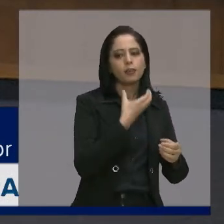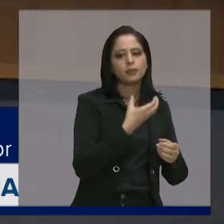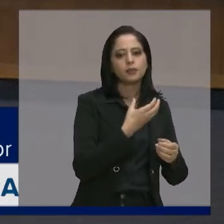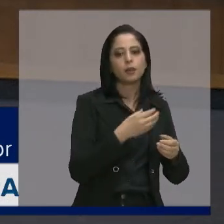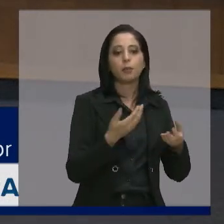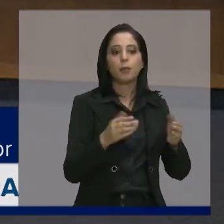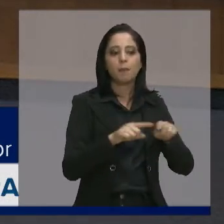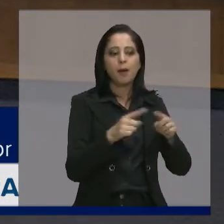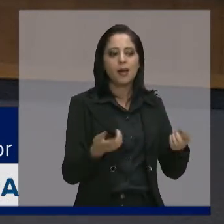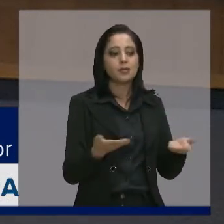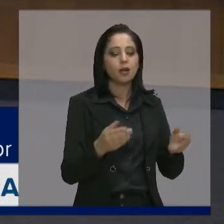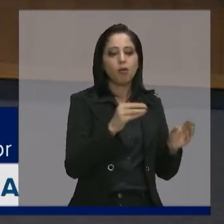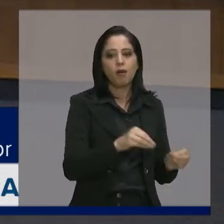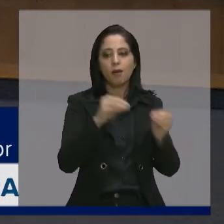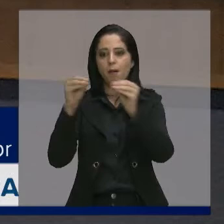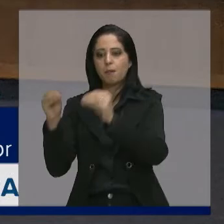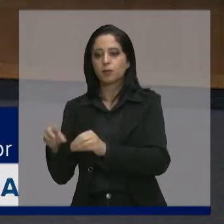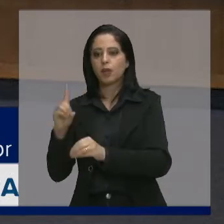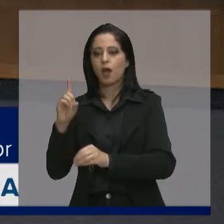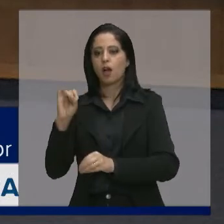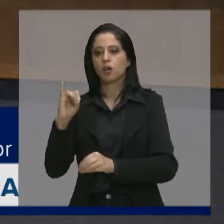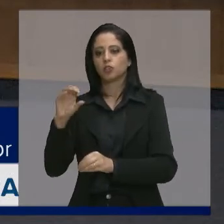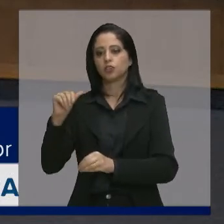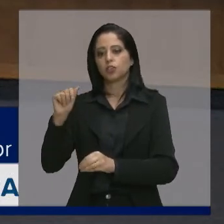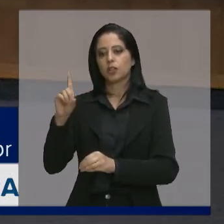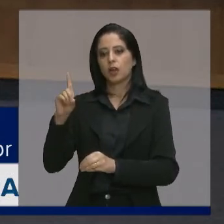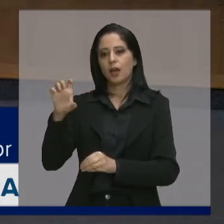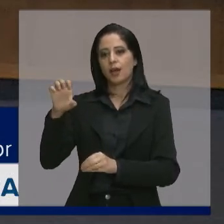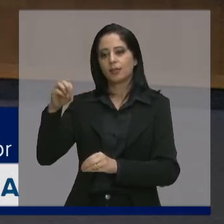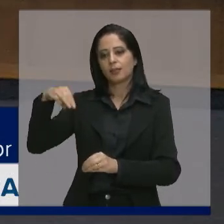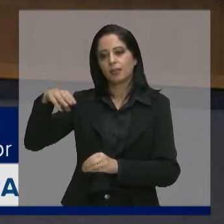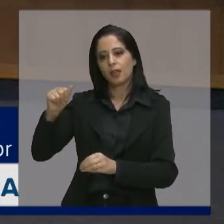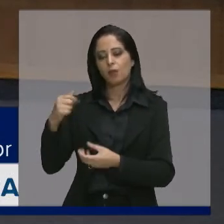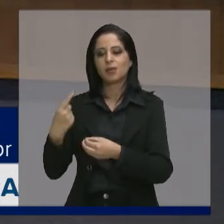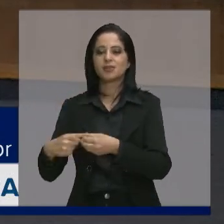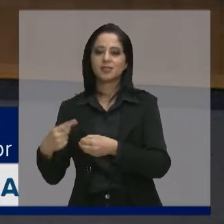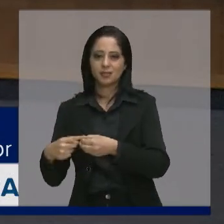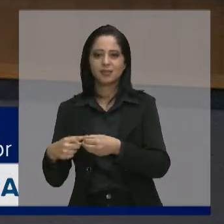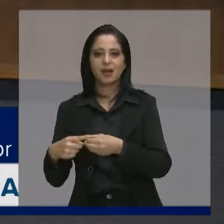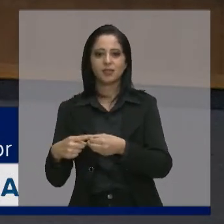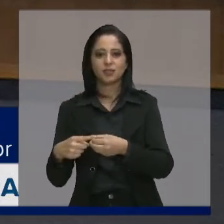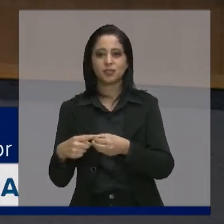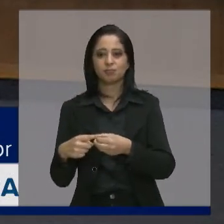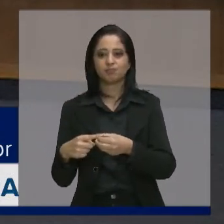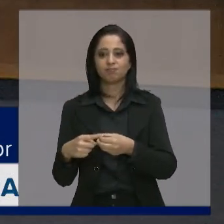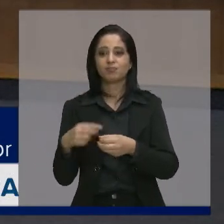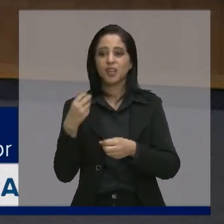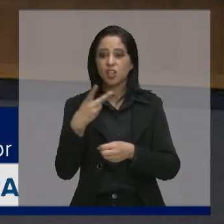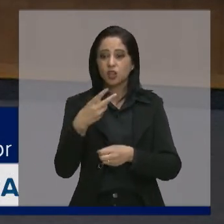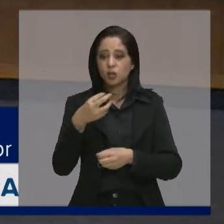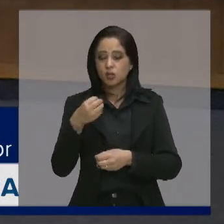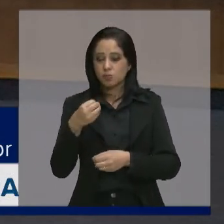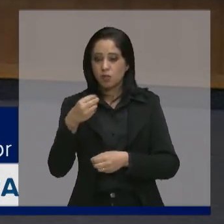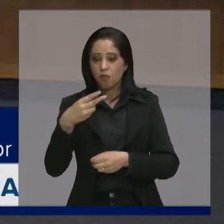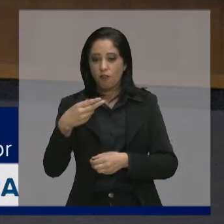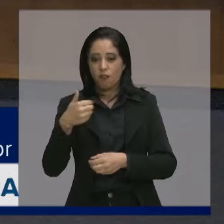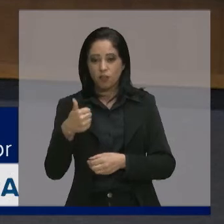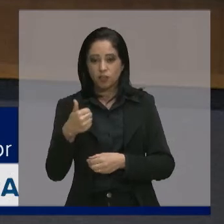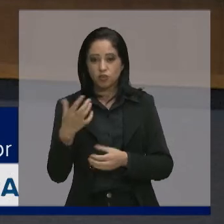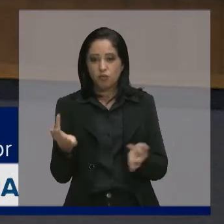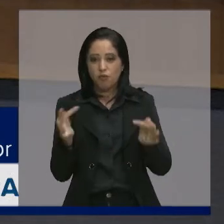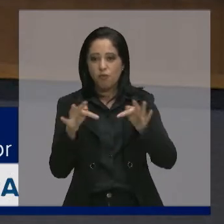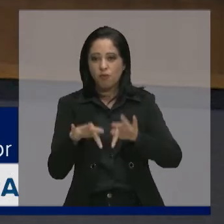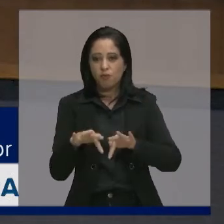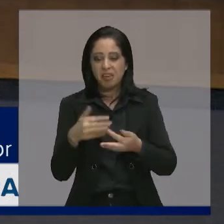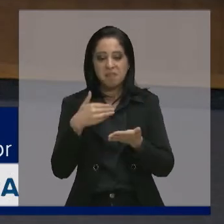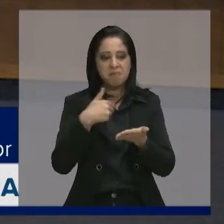são duas empresas que estão anunciando que no final do ano serão demitidos todos os trabalhadores. A Movit,